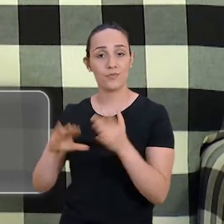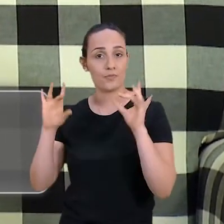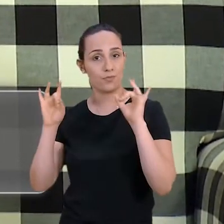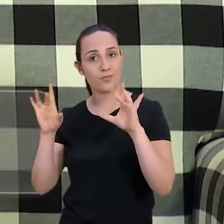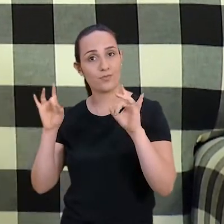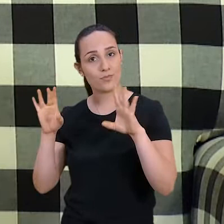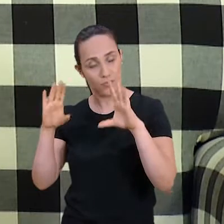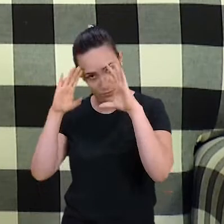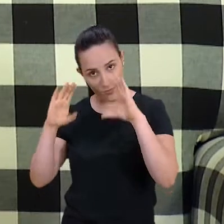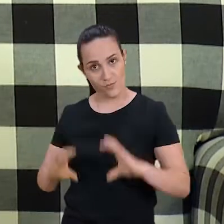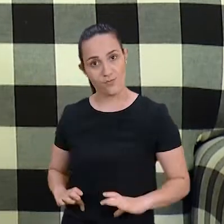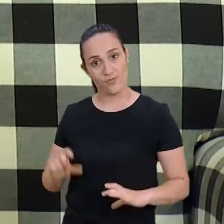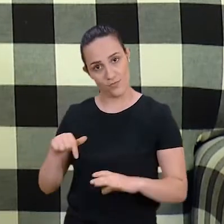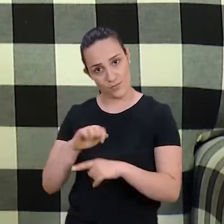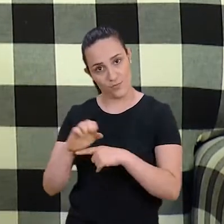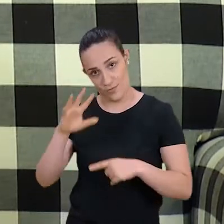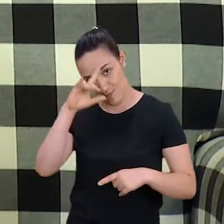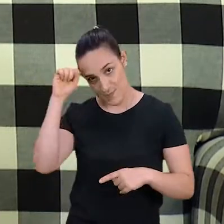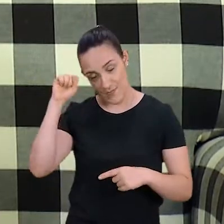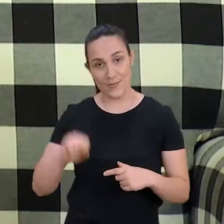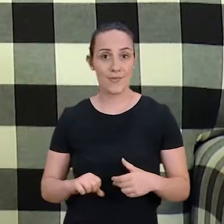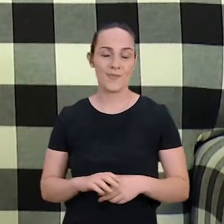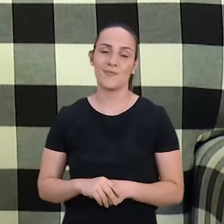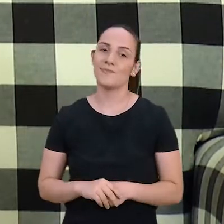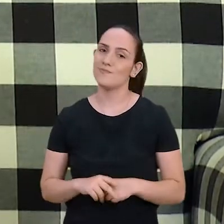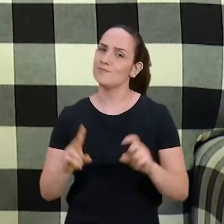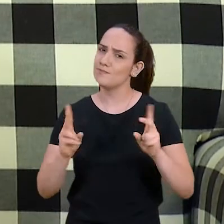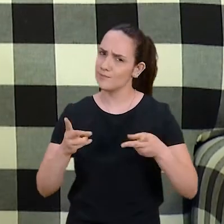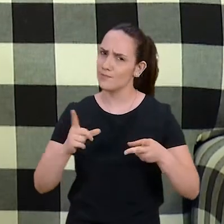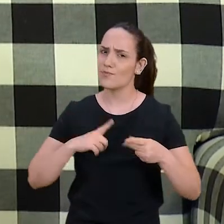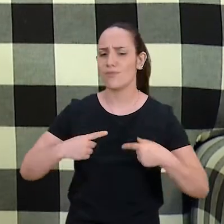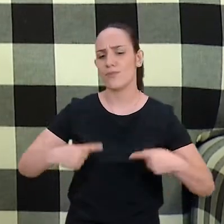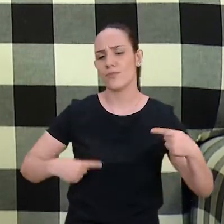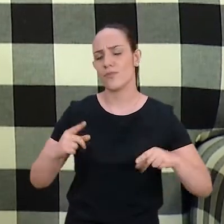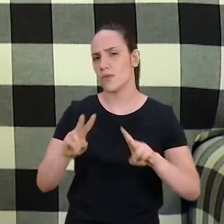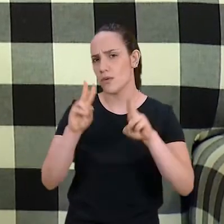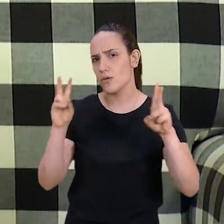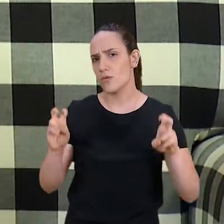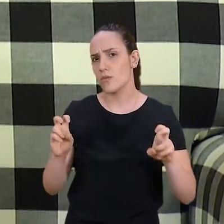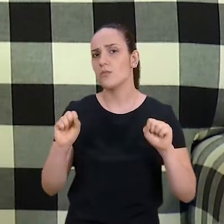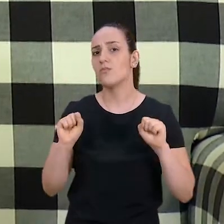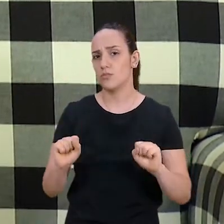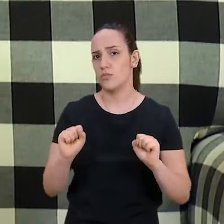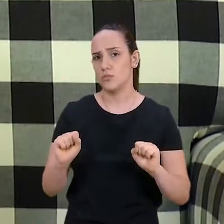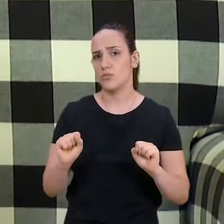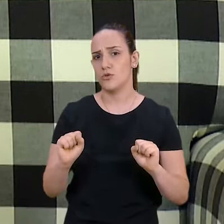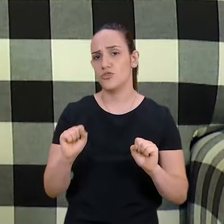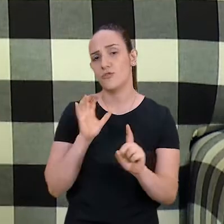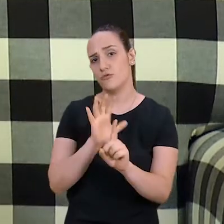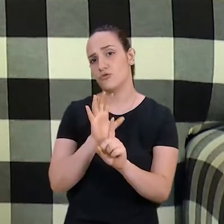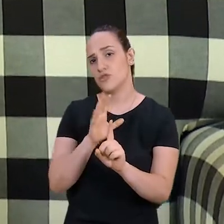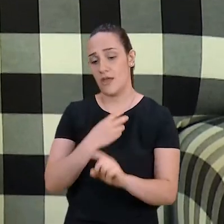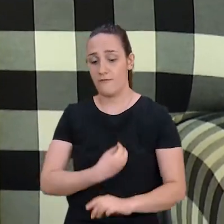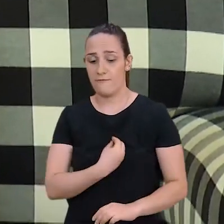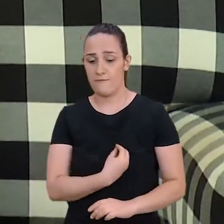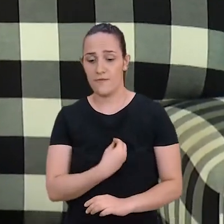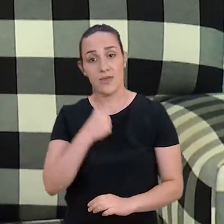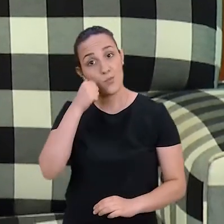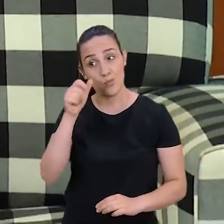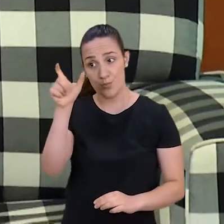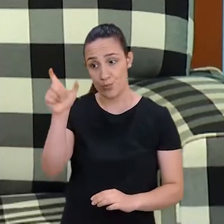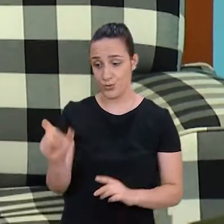a Subsecretaria Especial de Cidadania de Mato Grosso do Sul, sempre debatendo temas que afetam a vida das